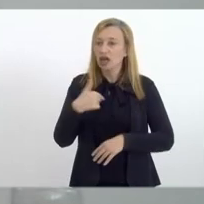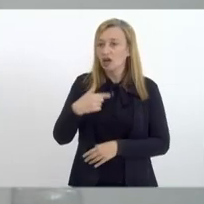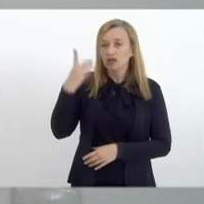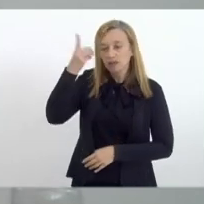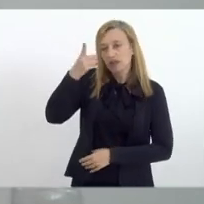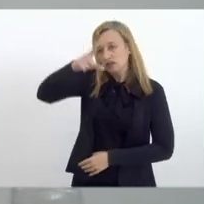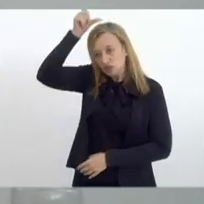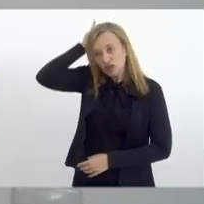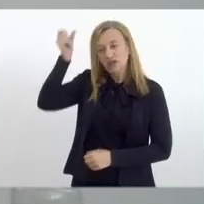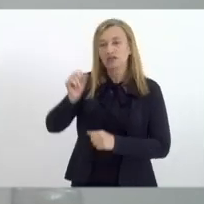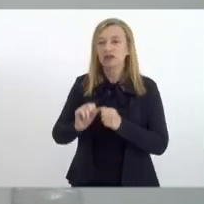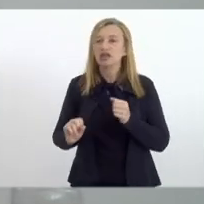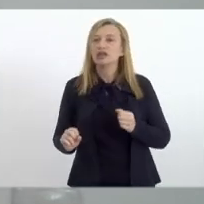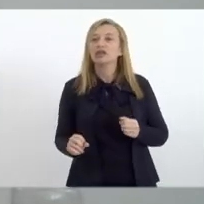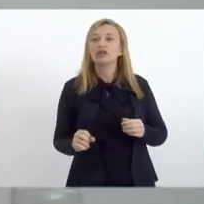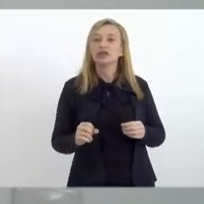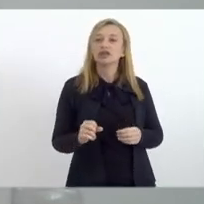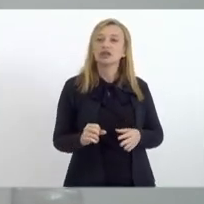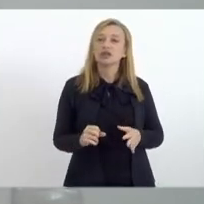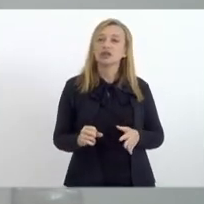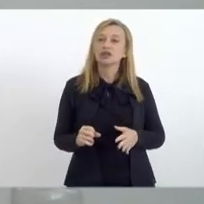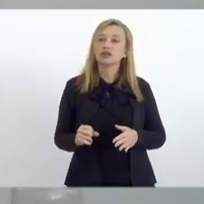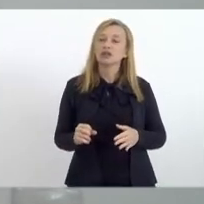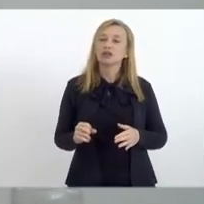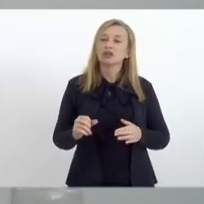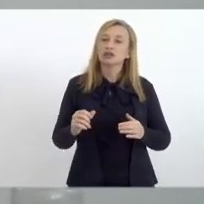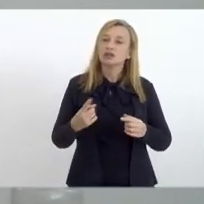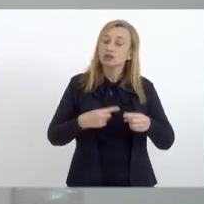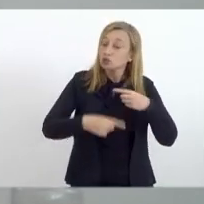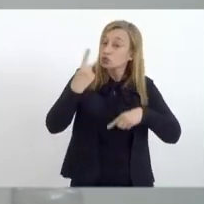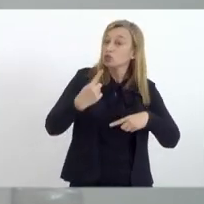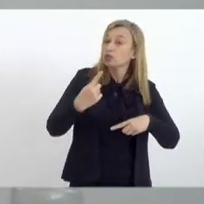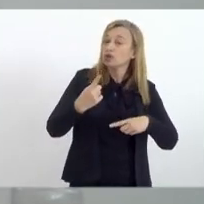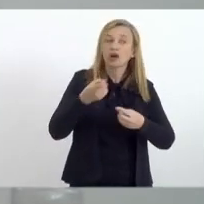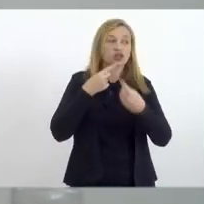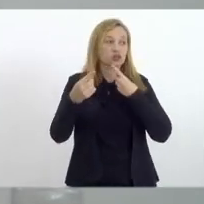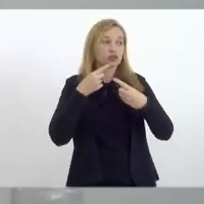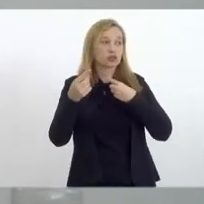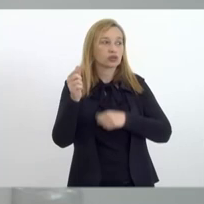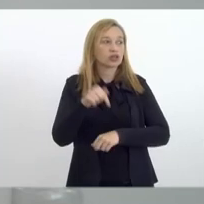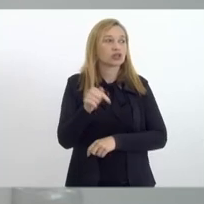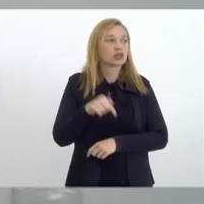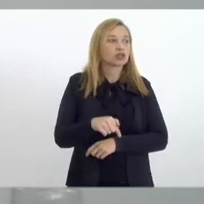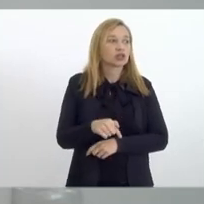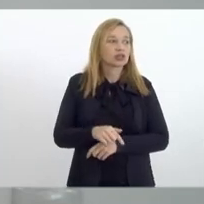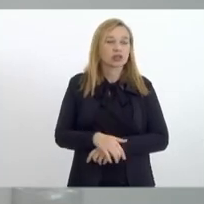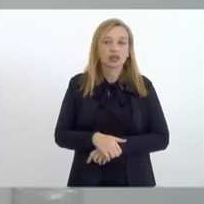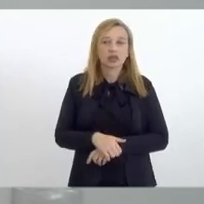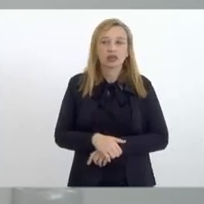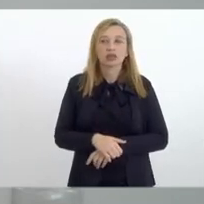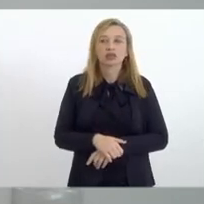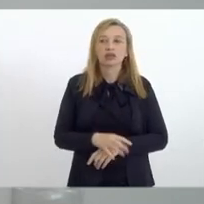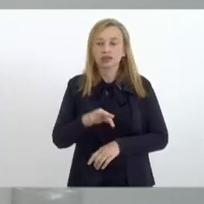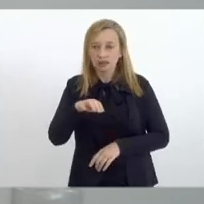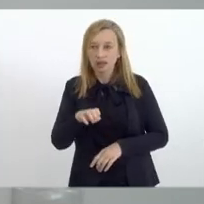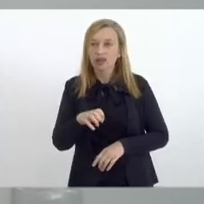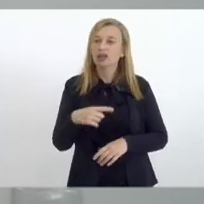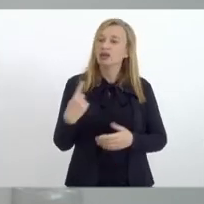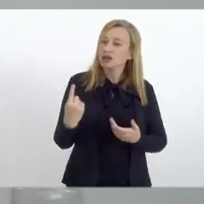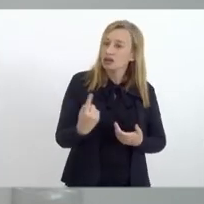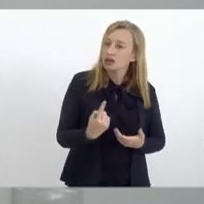Luiz Paulo faremos é que a gente superou as discussões aqui e que, em tese, a gente